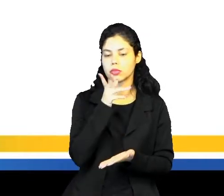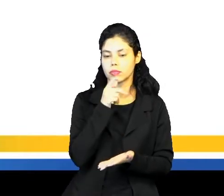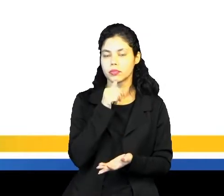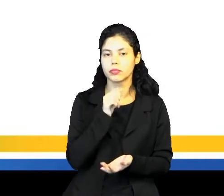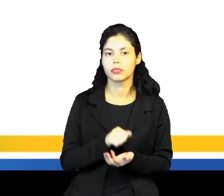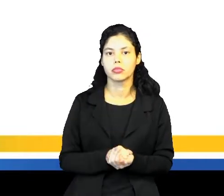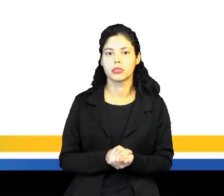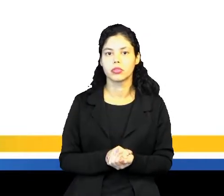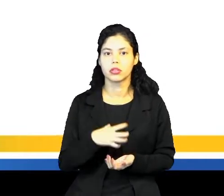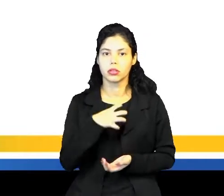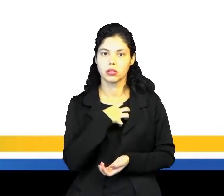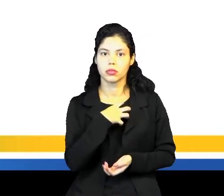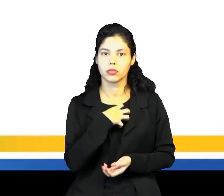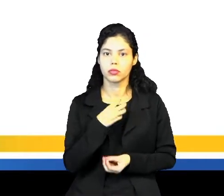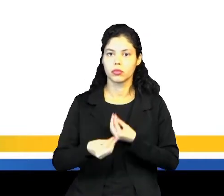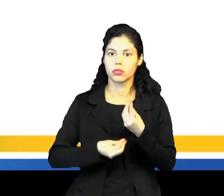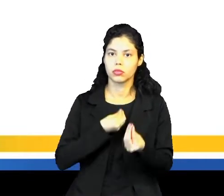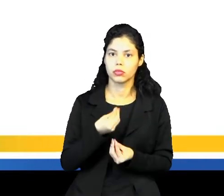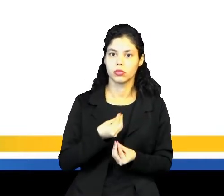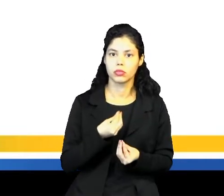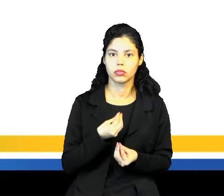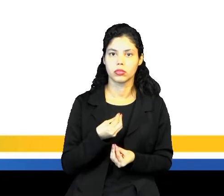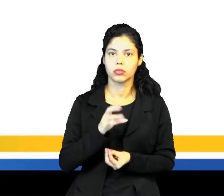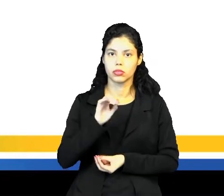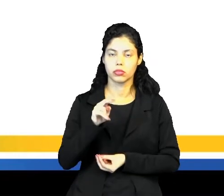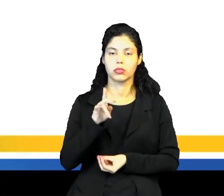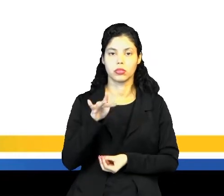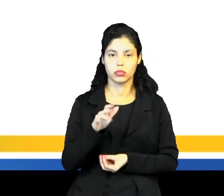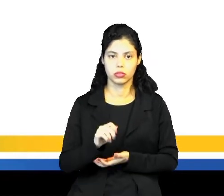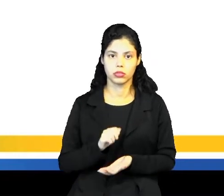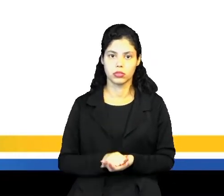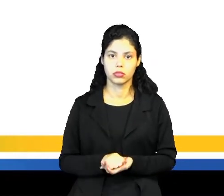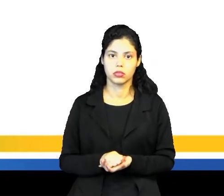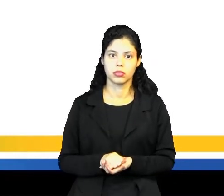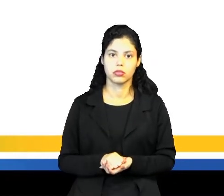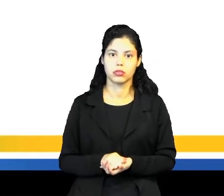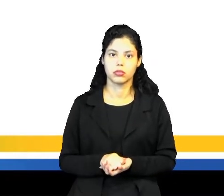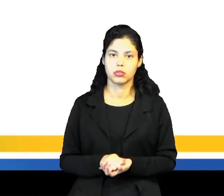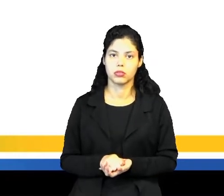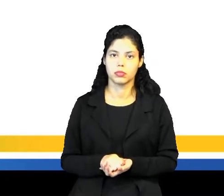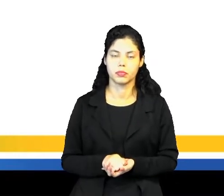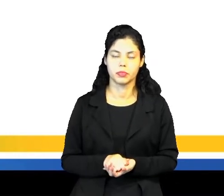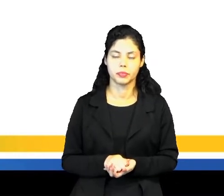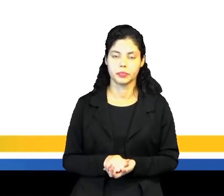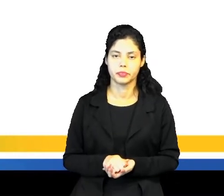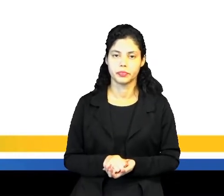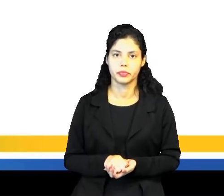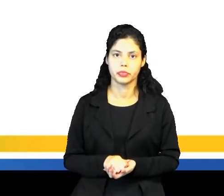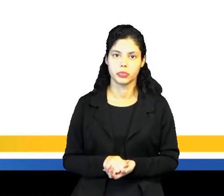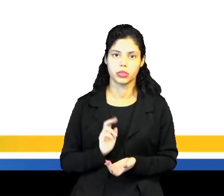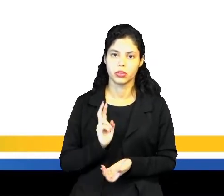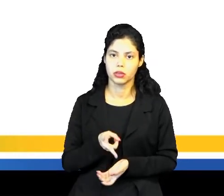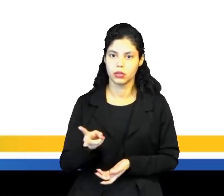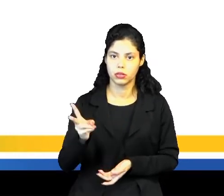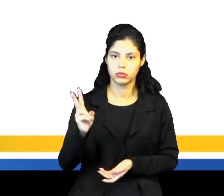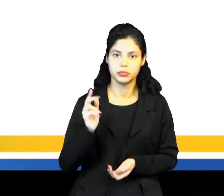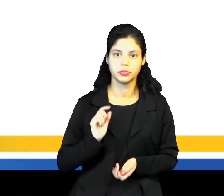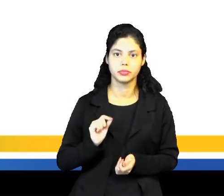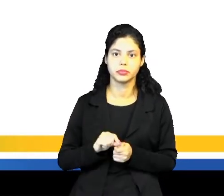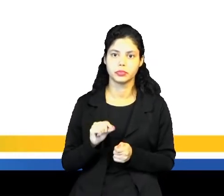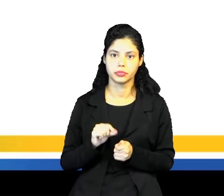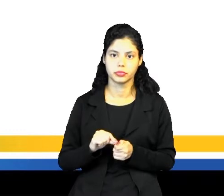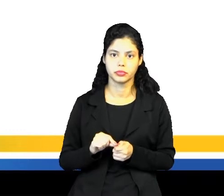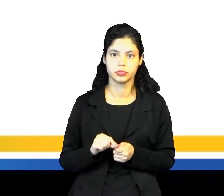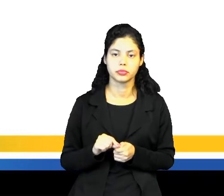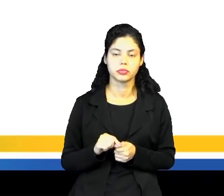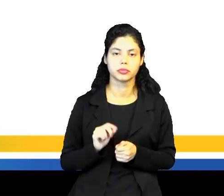né? Tanto no sentido denotativo quanto no conotativo, na seguida assim de ele é frequente naquilo que faz, né?